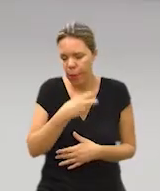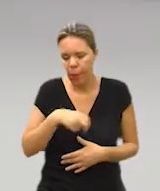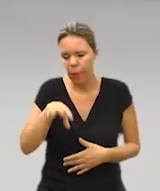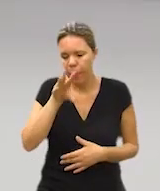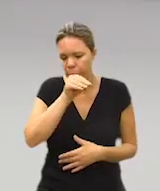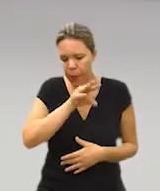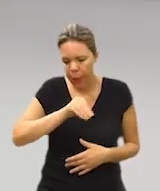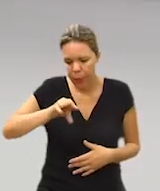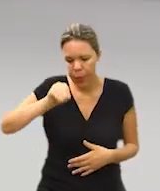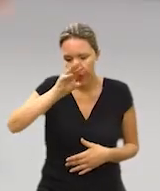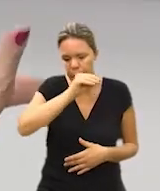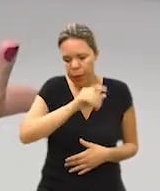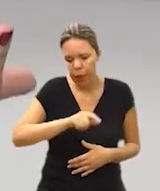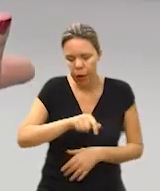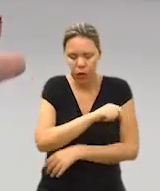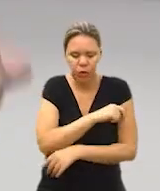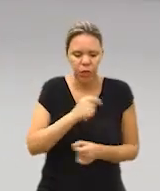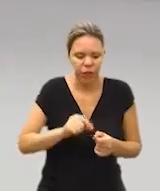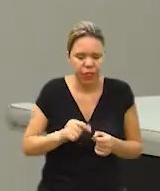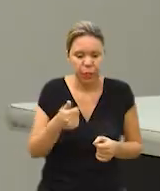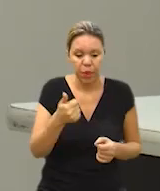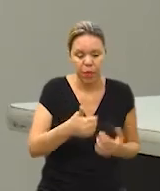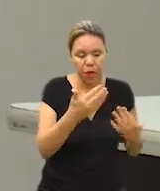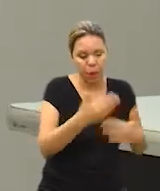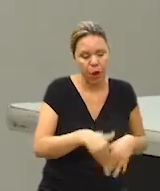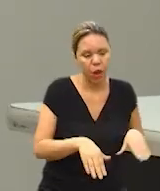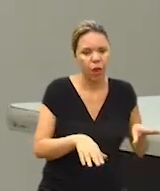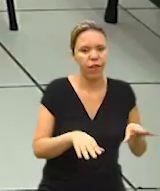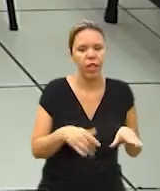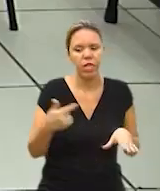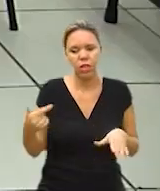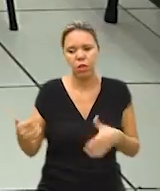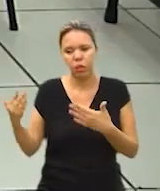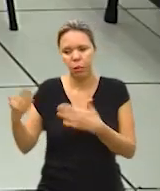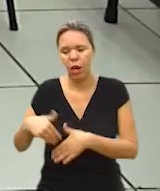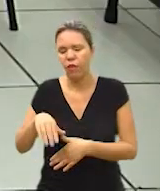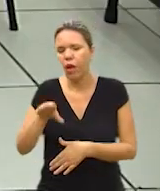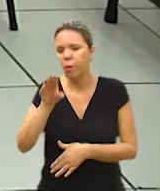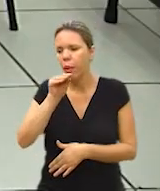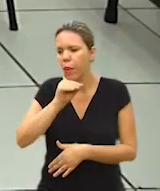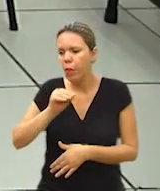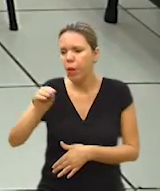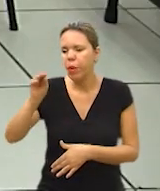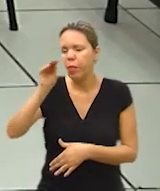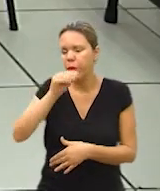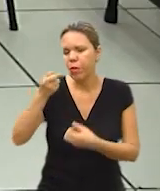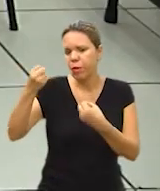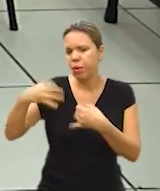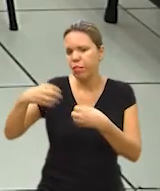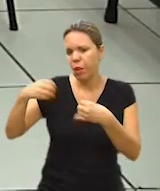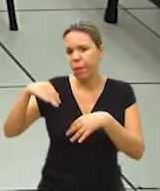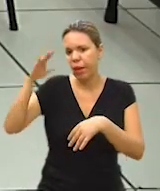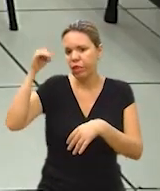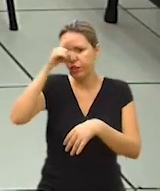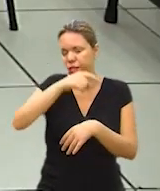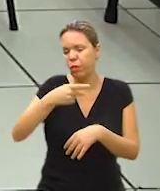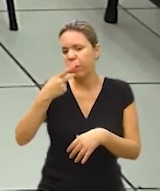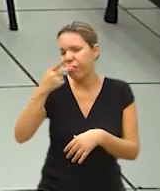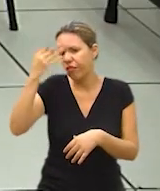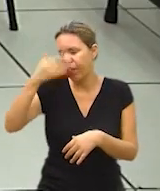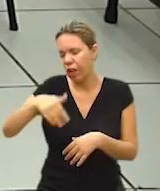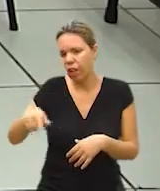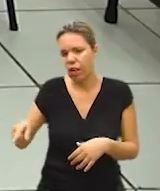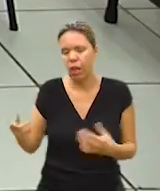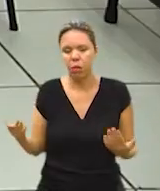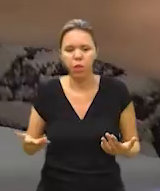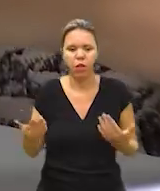o candidato fazia a primeira, a segunda fase e ainda uma prova oral. Então ainda era mais difícil para quem está falando isso, que a prova